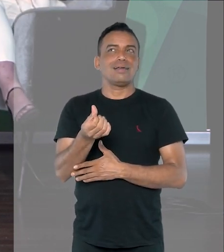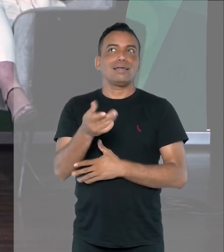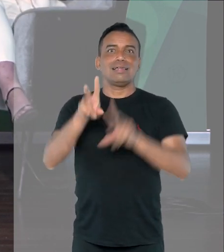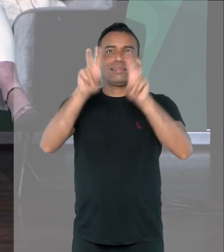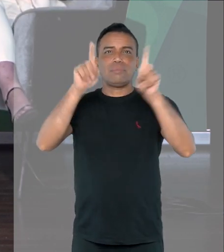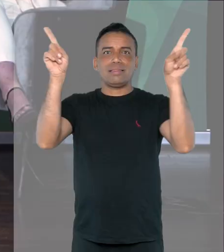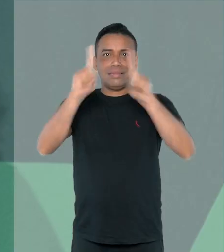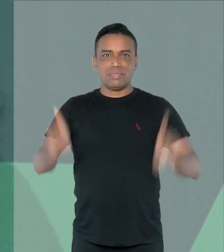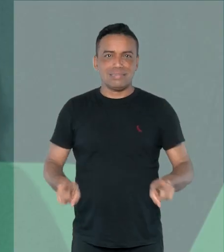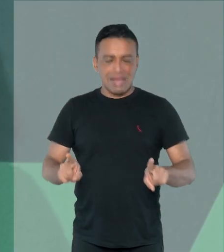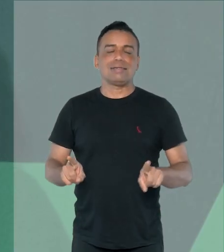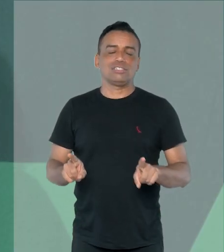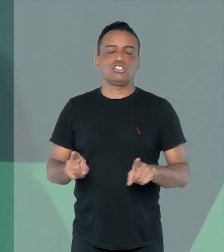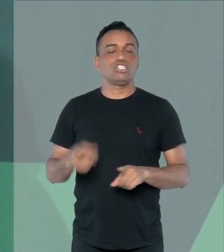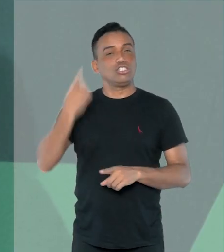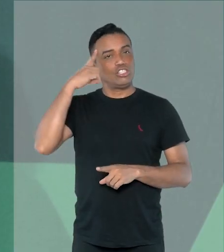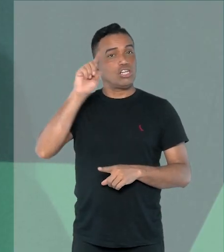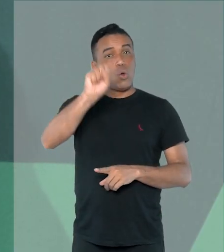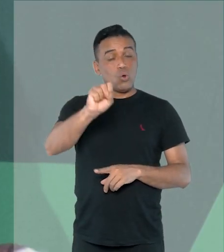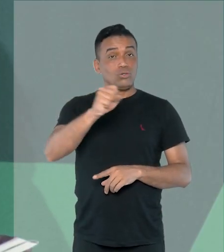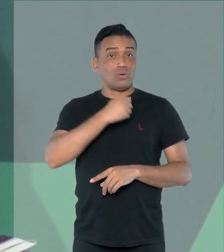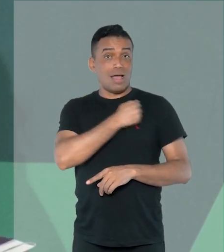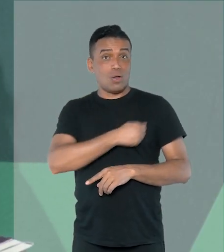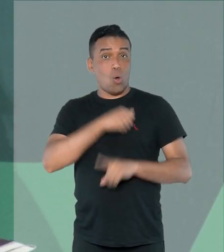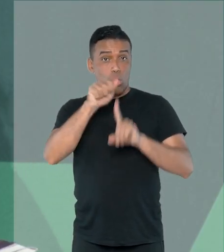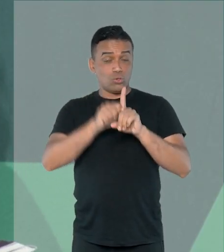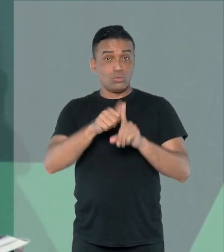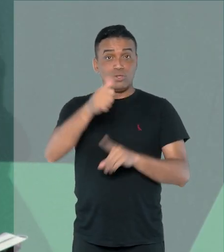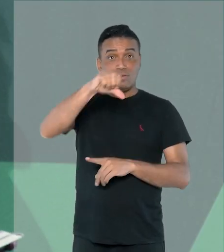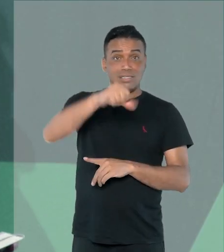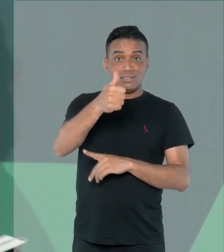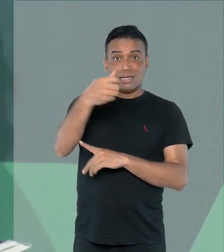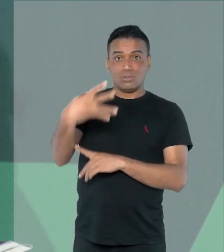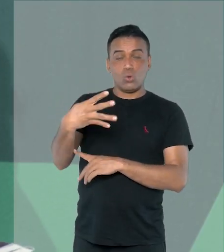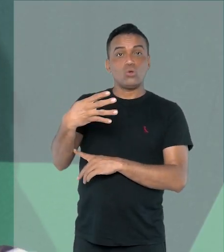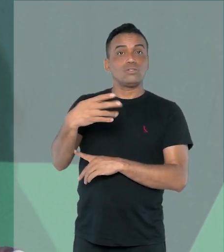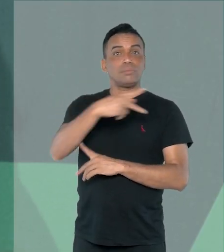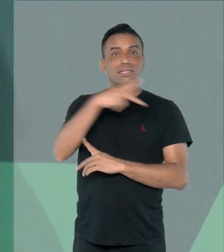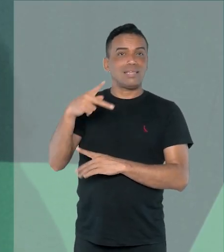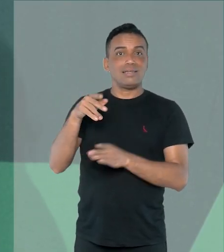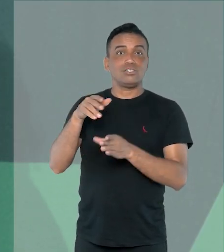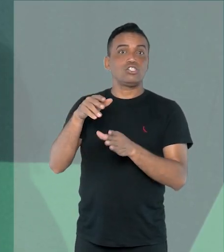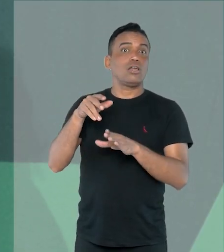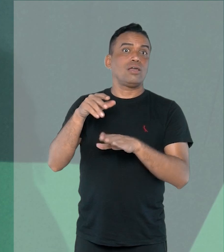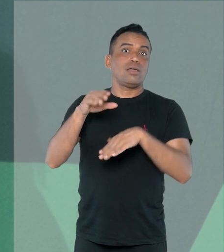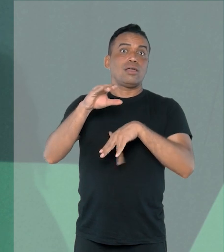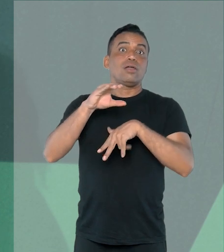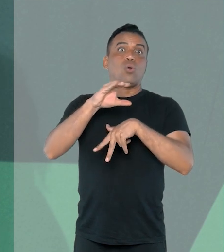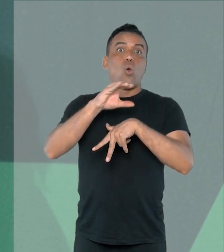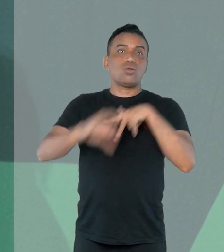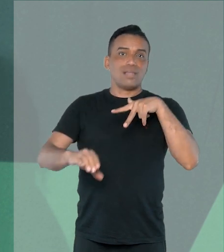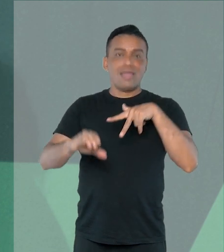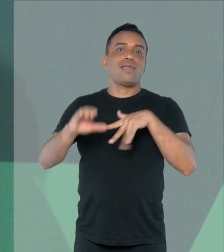de 1914, o presidente do Conselho endereçou às camponesas uma convocação. Os homens